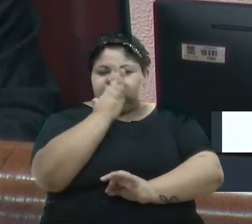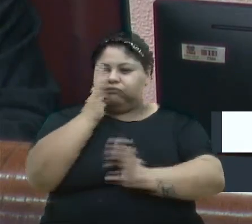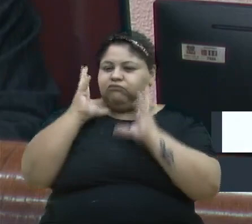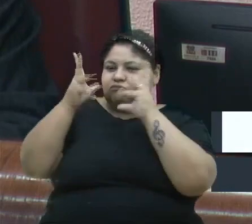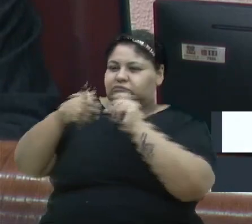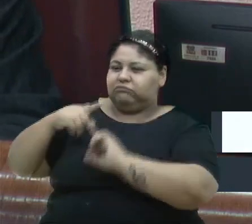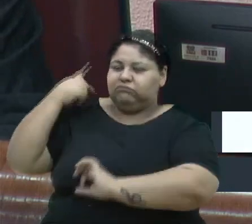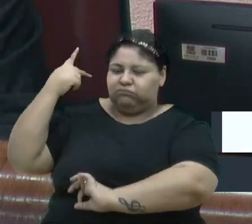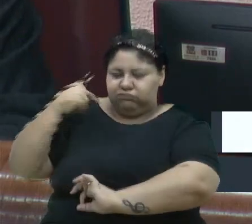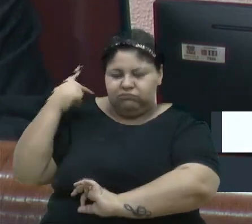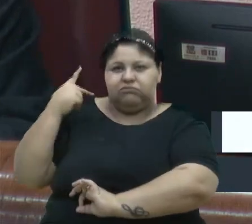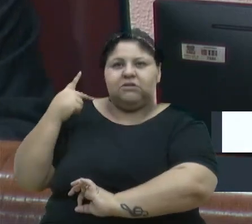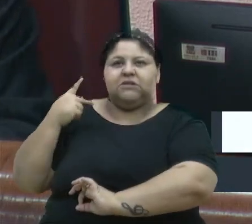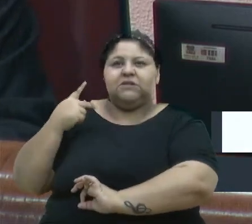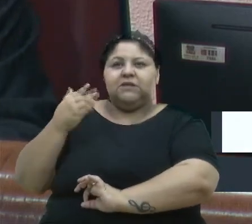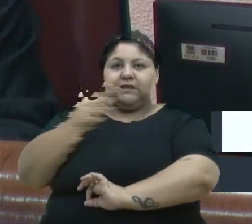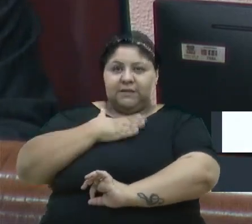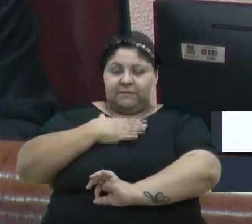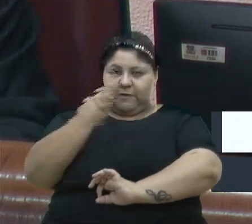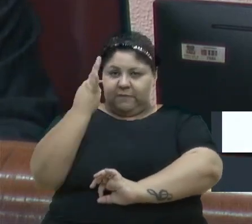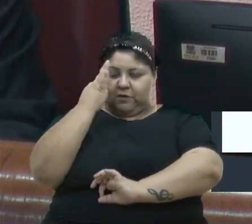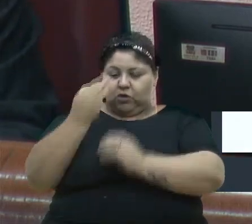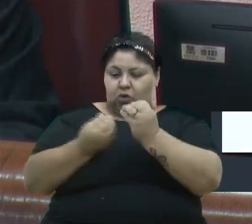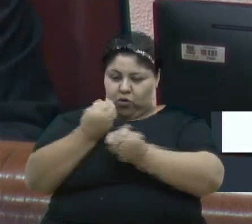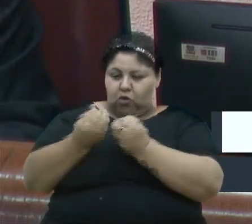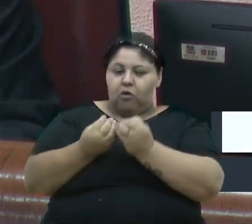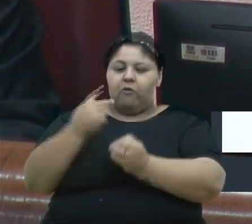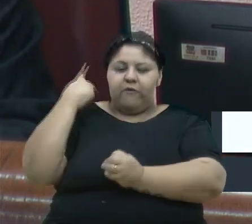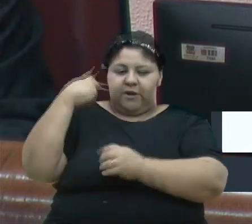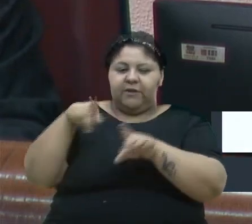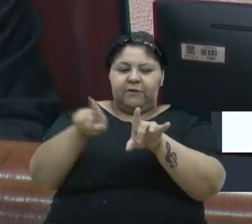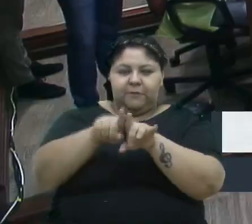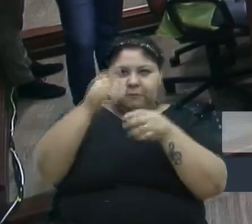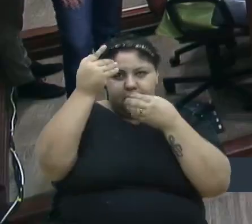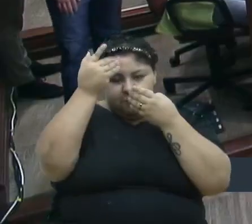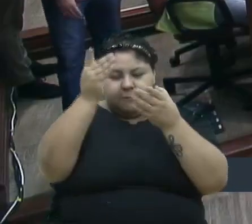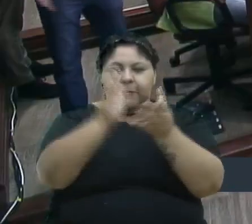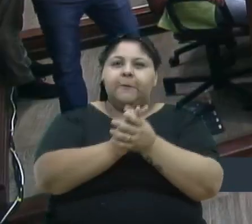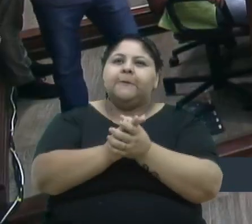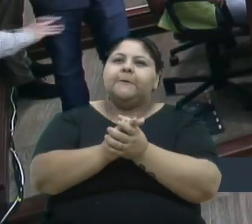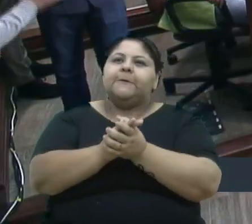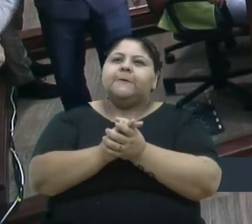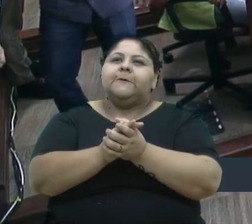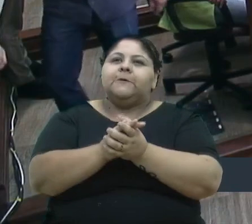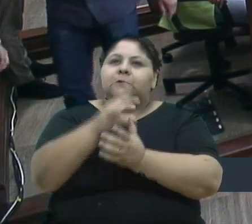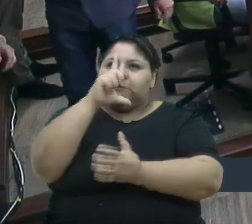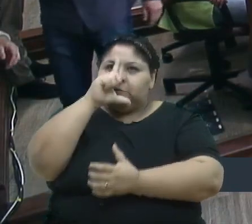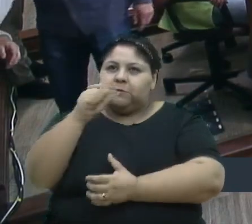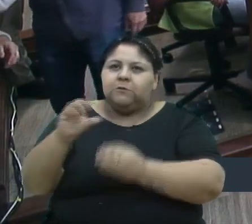e da minha pessoa como vereador também. Era isso, meu muito obrigado. Vereador Fantinel.